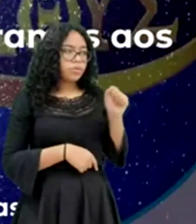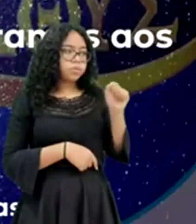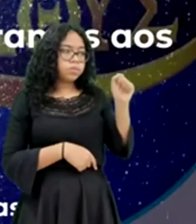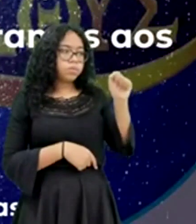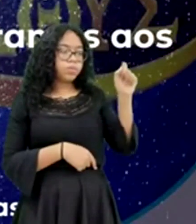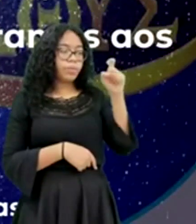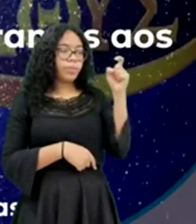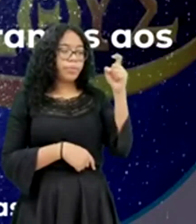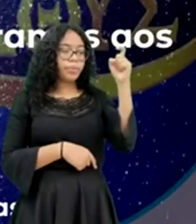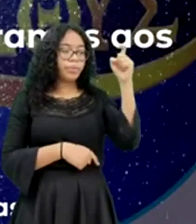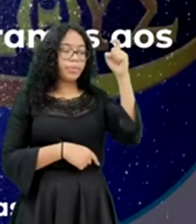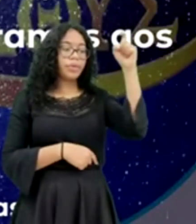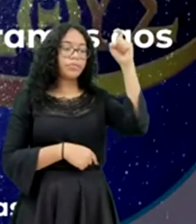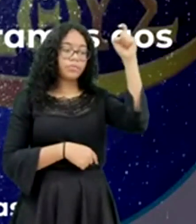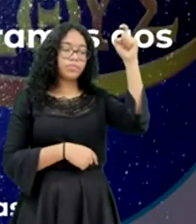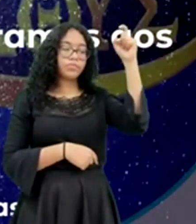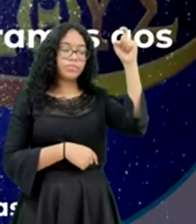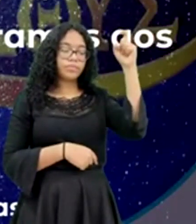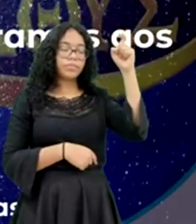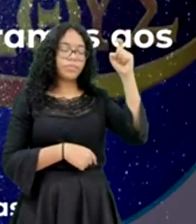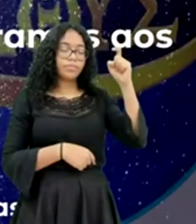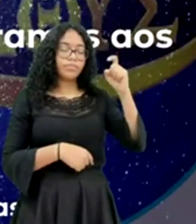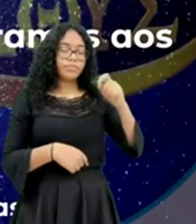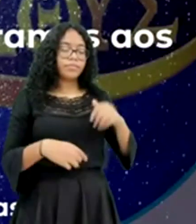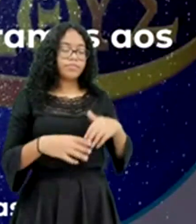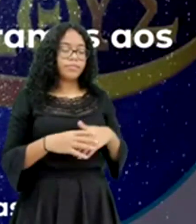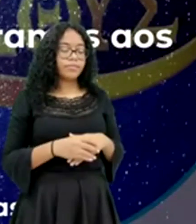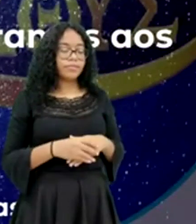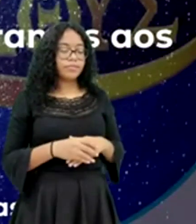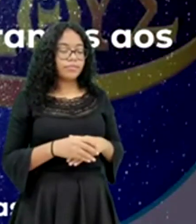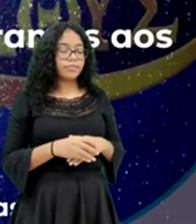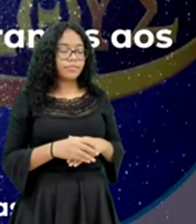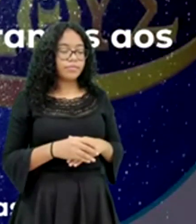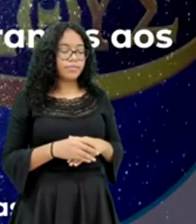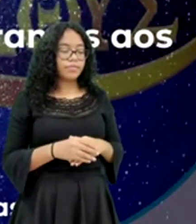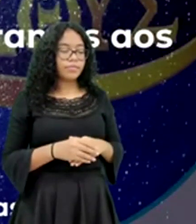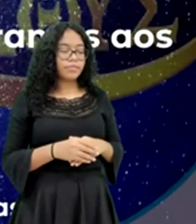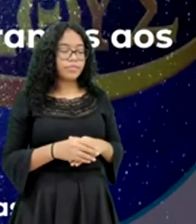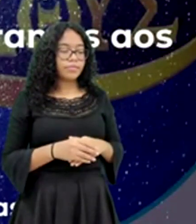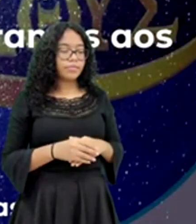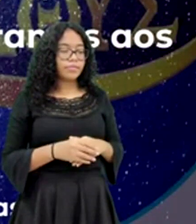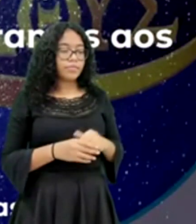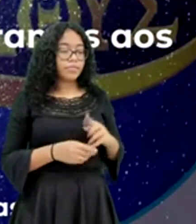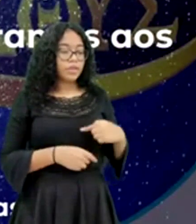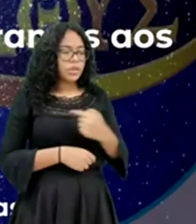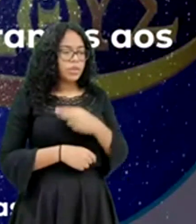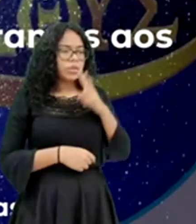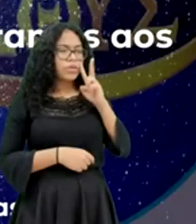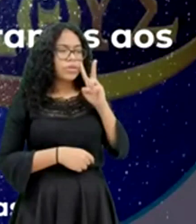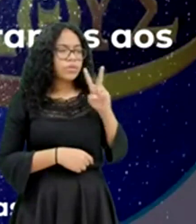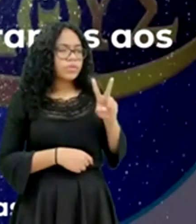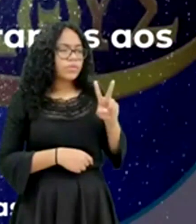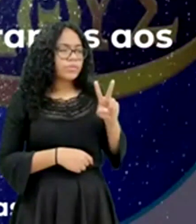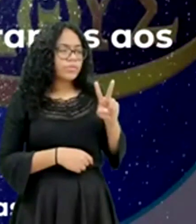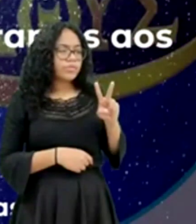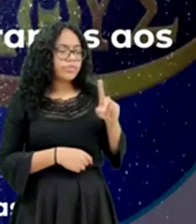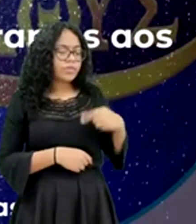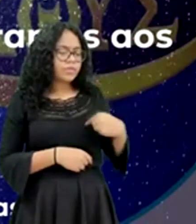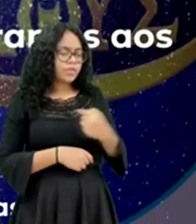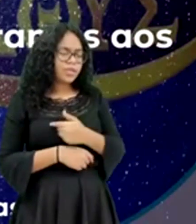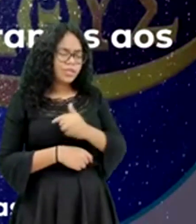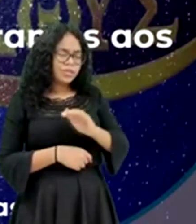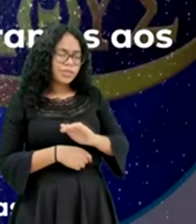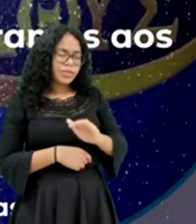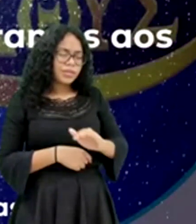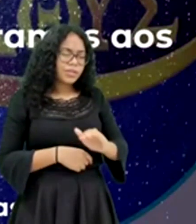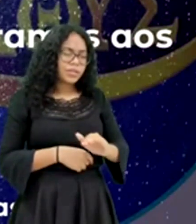descendentes de gigantes, e éramos aos nossos próprios olhos como gafanhotos, e assim também